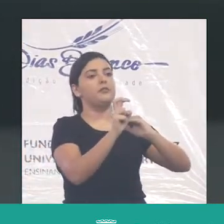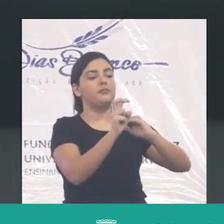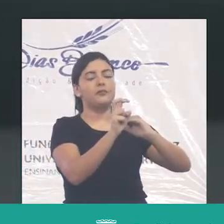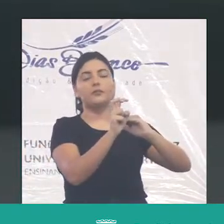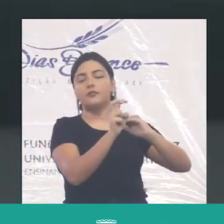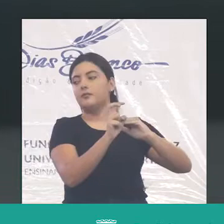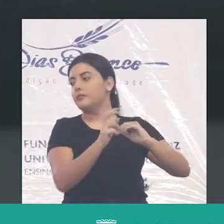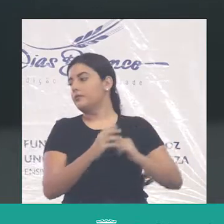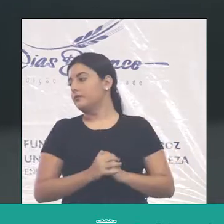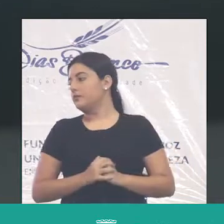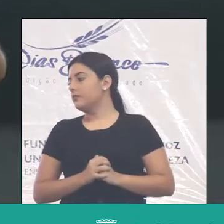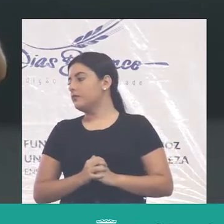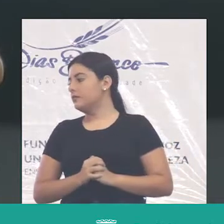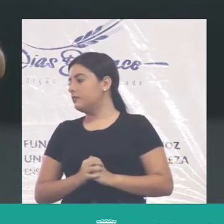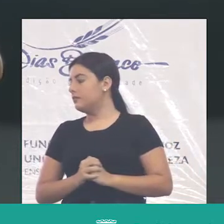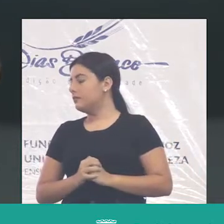5.